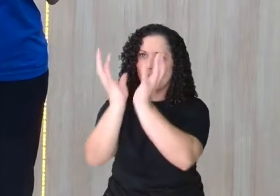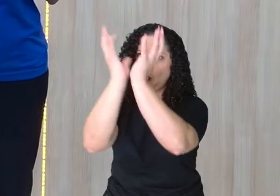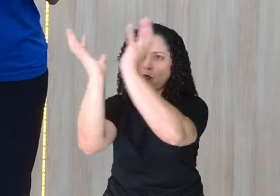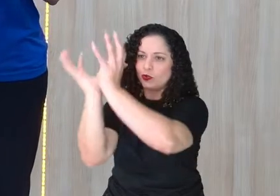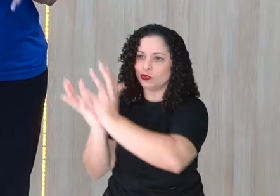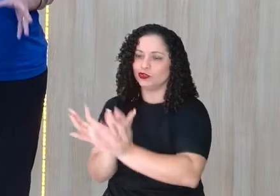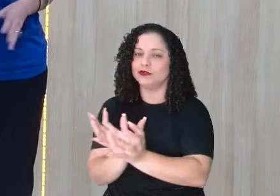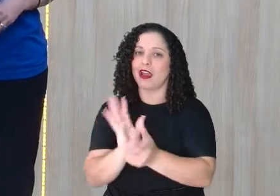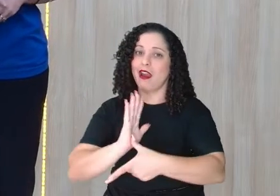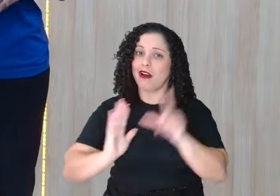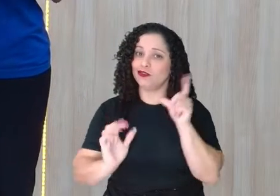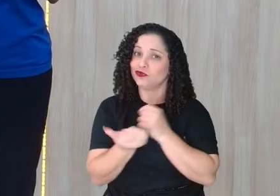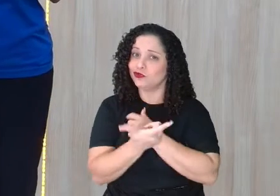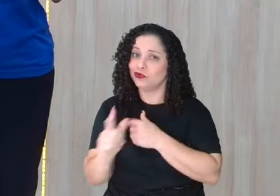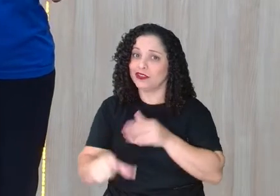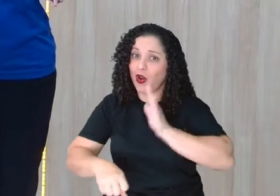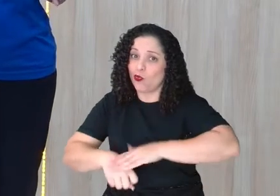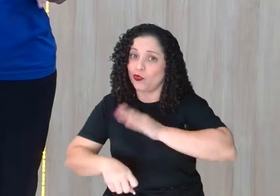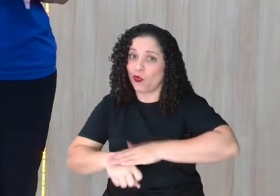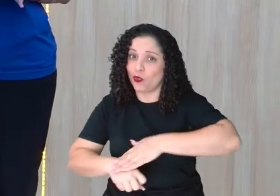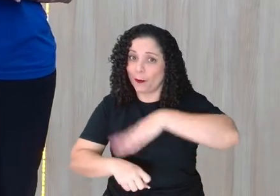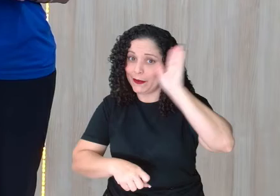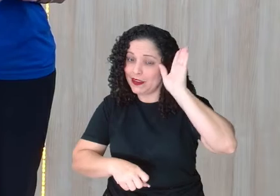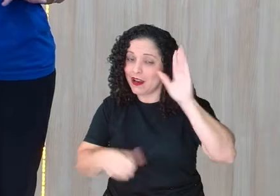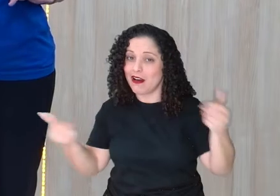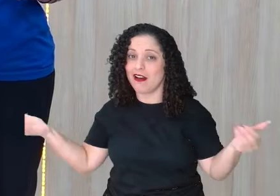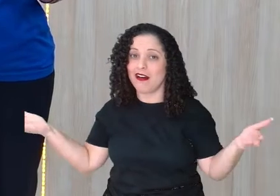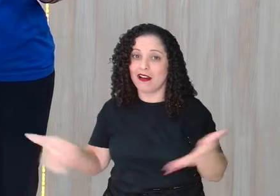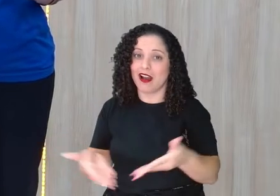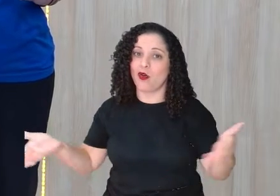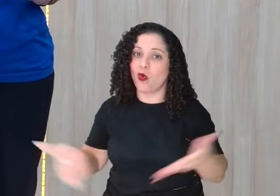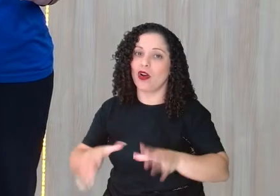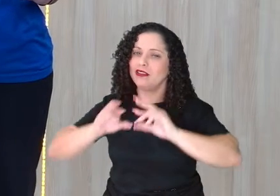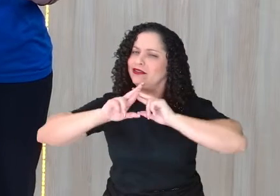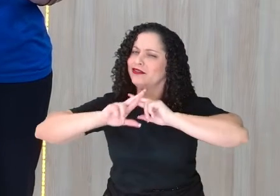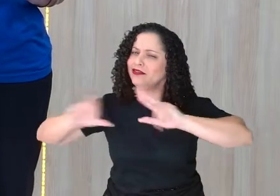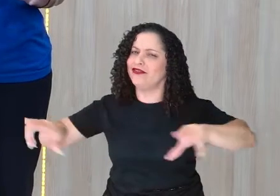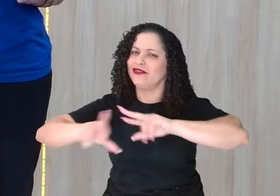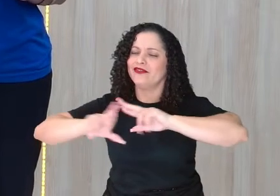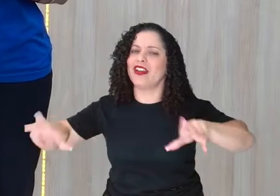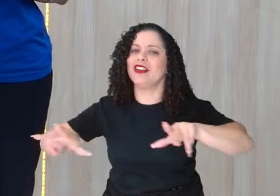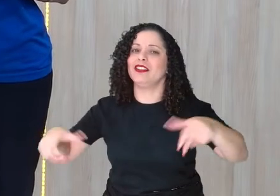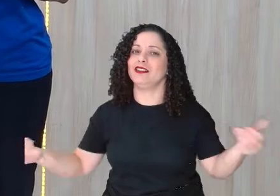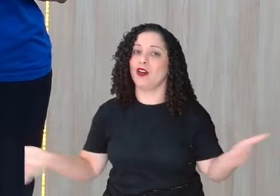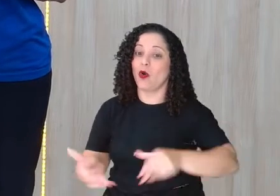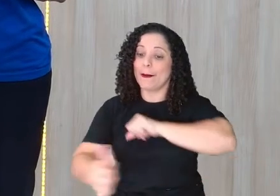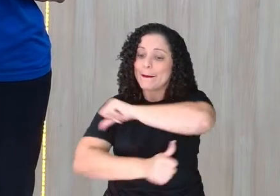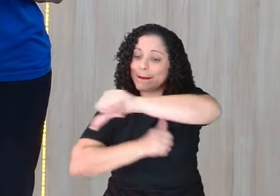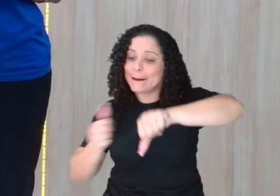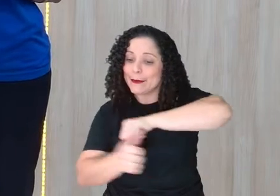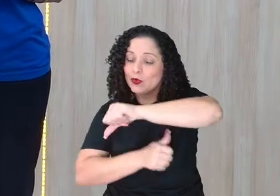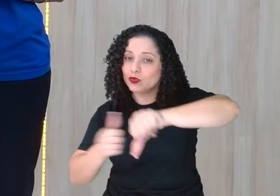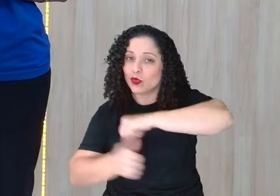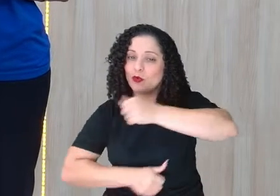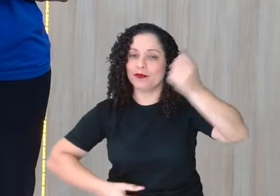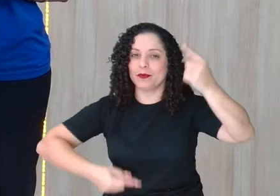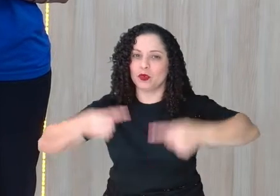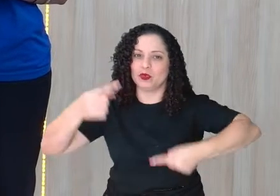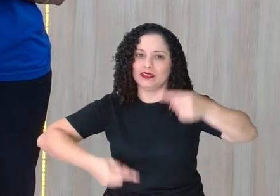se autogovernar, tinha essa autonomia e agora já não era assim, né? Houve essa mudança aí